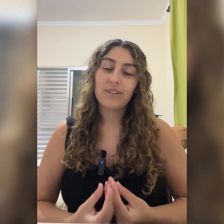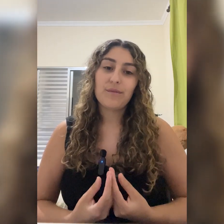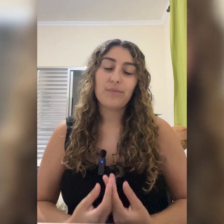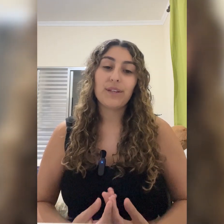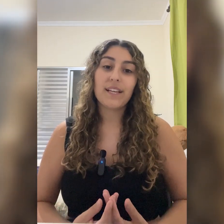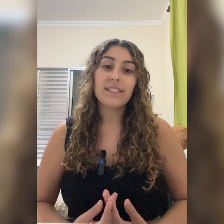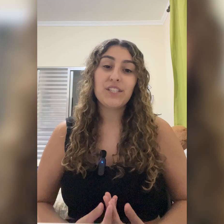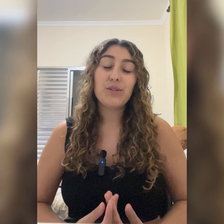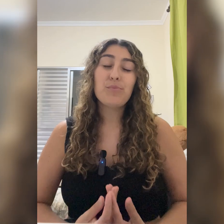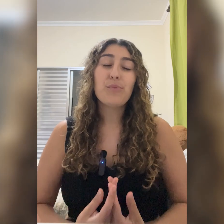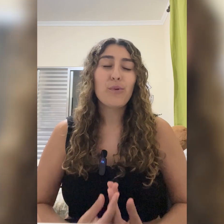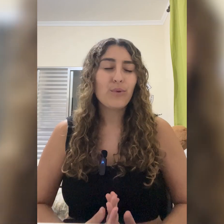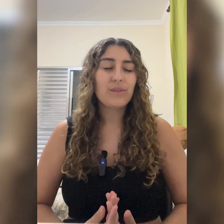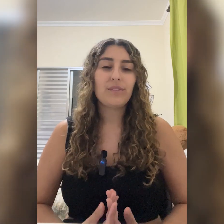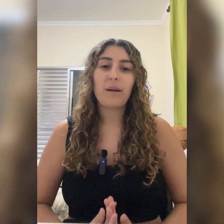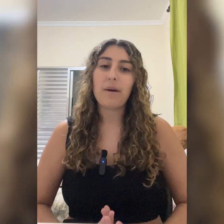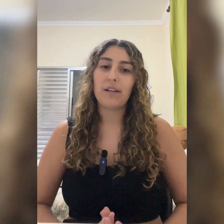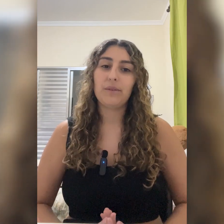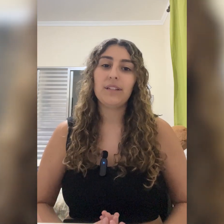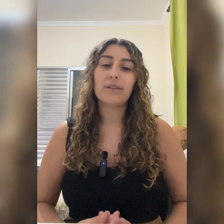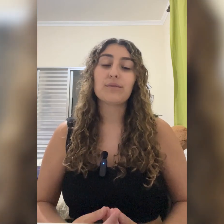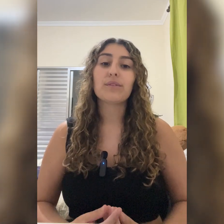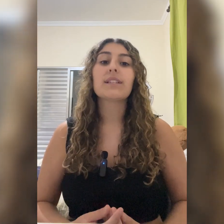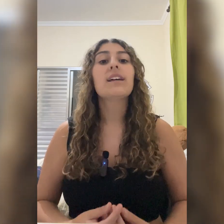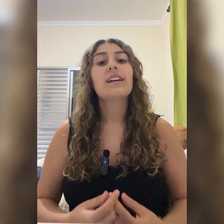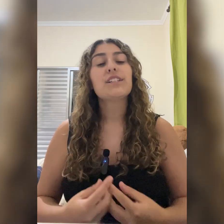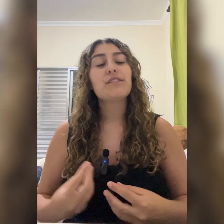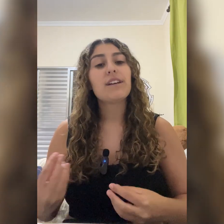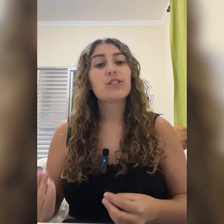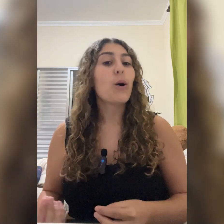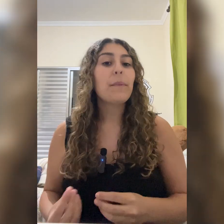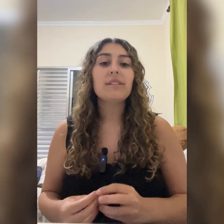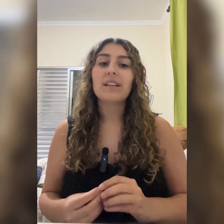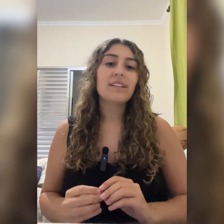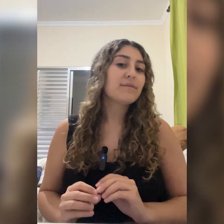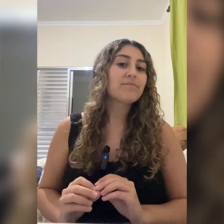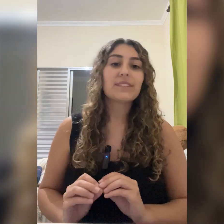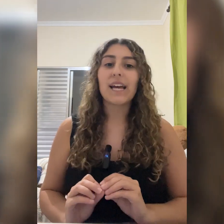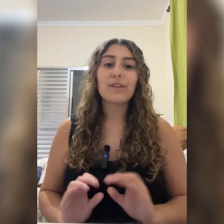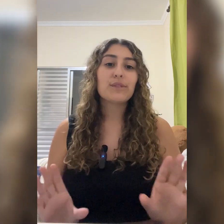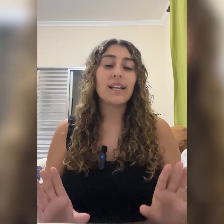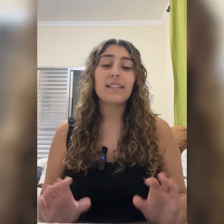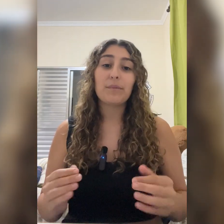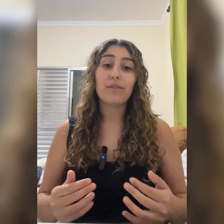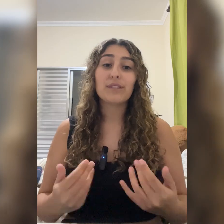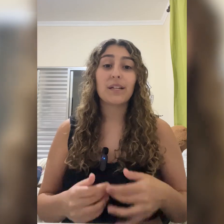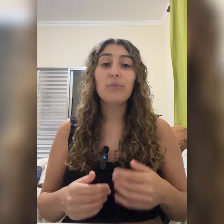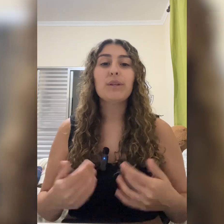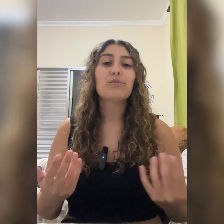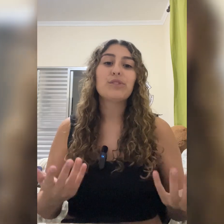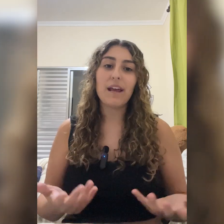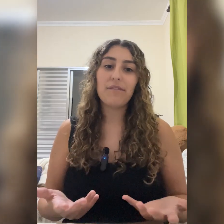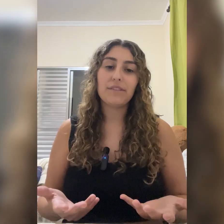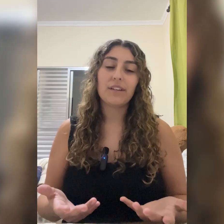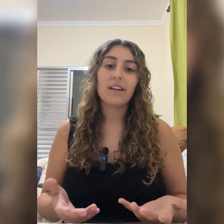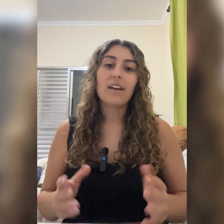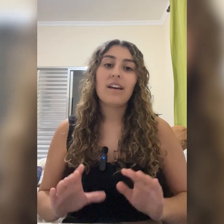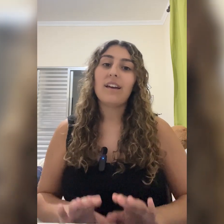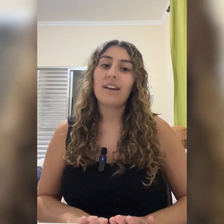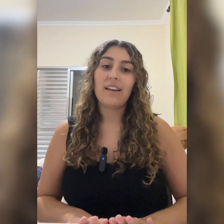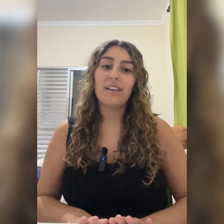muito, porque exige muito trabalho. Então, se você estiver só pensando em sair do CLT para você não ter um